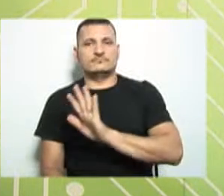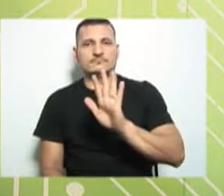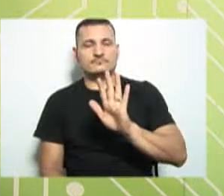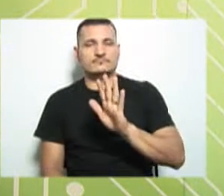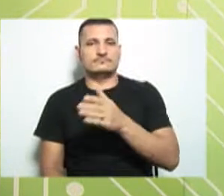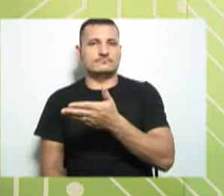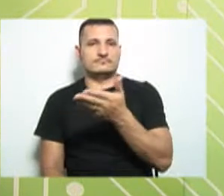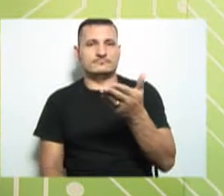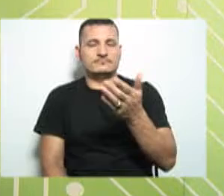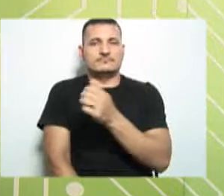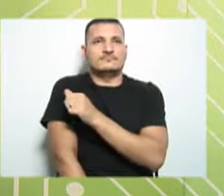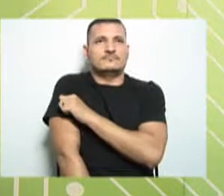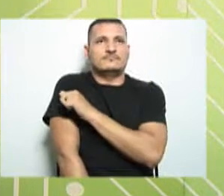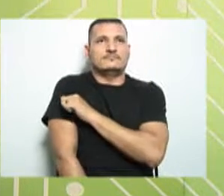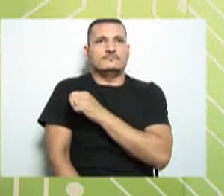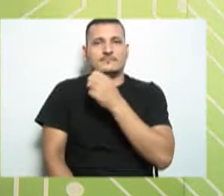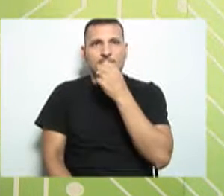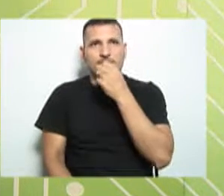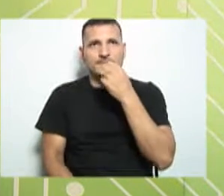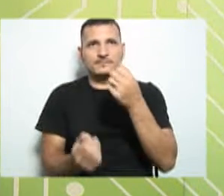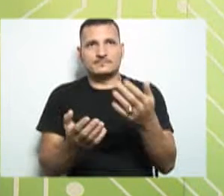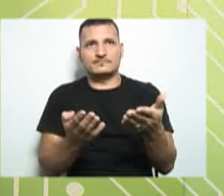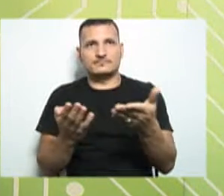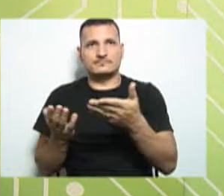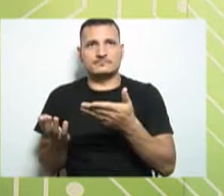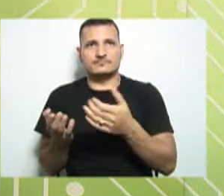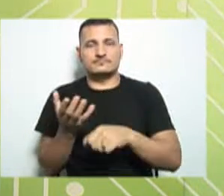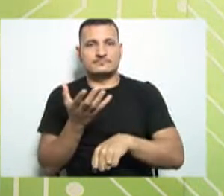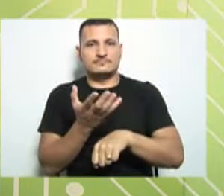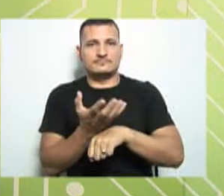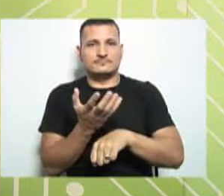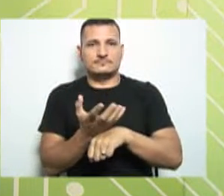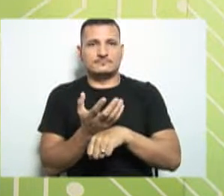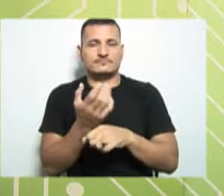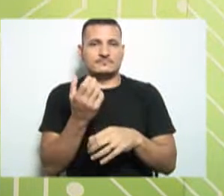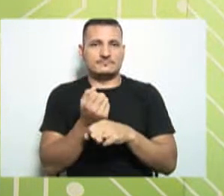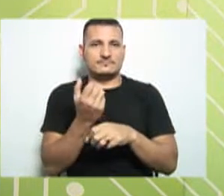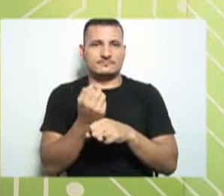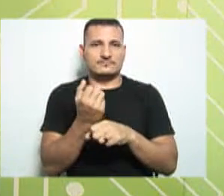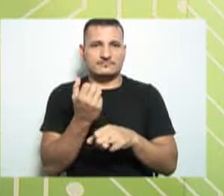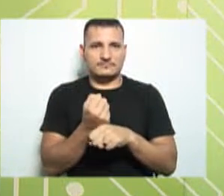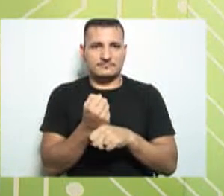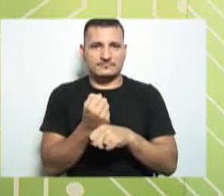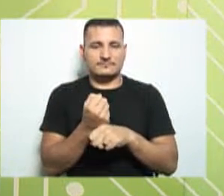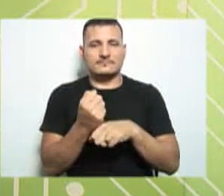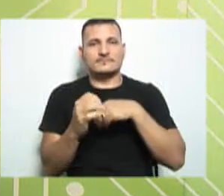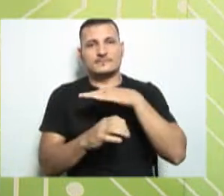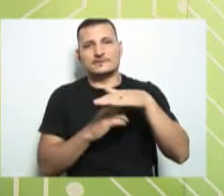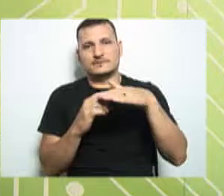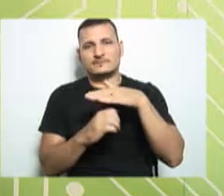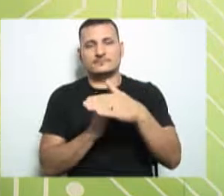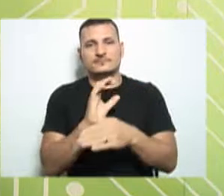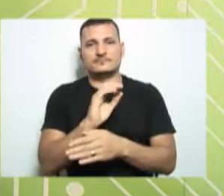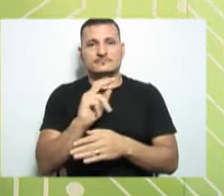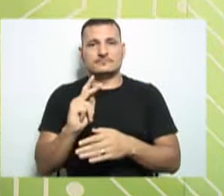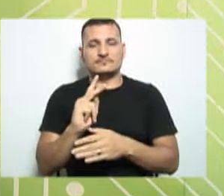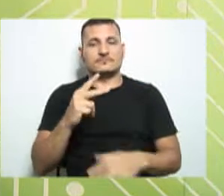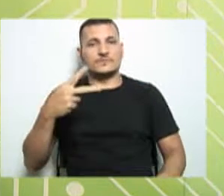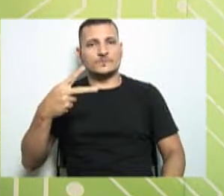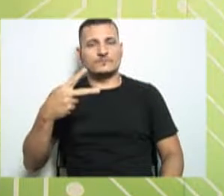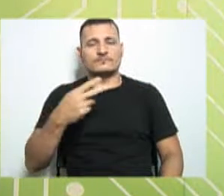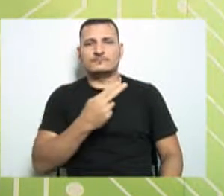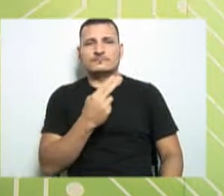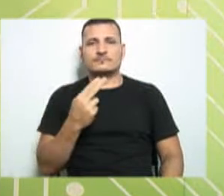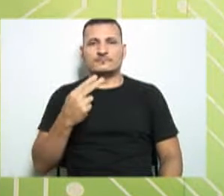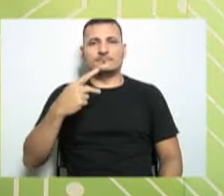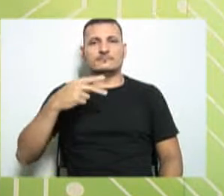Olá, alunos, sejam bem-vindos à disciplina de Contabilidade de Empresas Cooperativistas 2. Sou a professora Priscila, vou estar